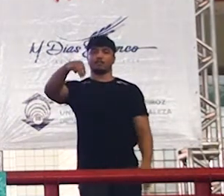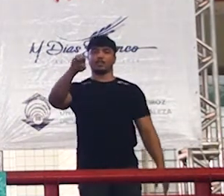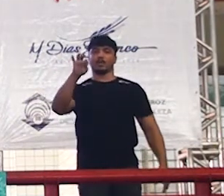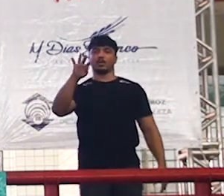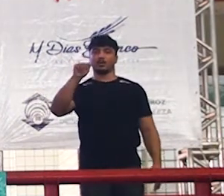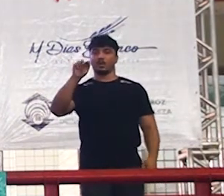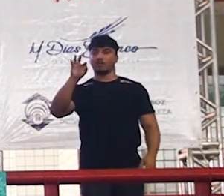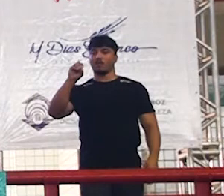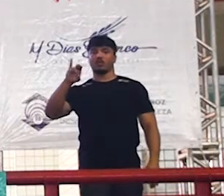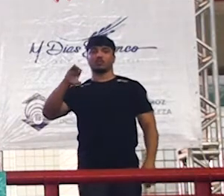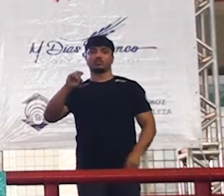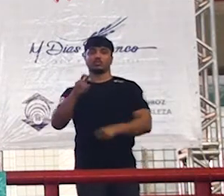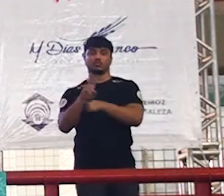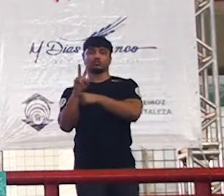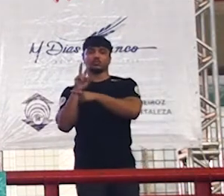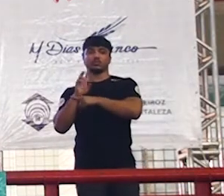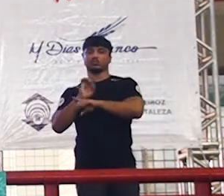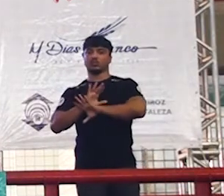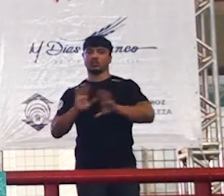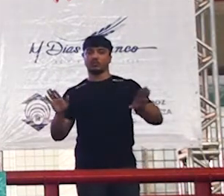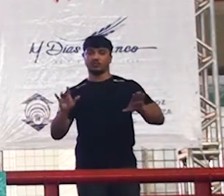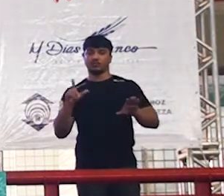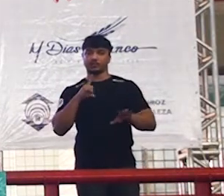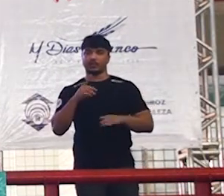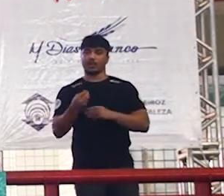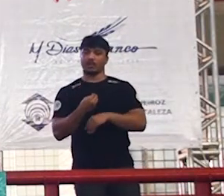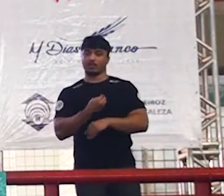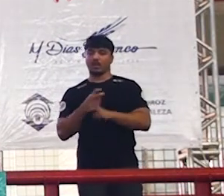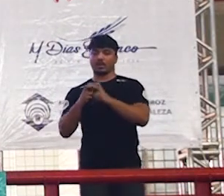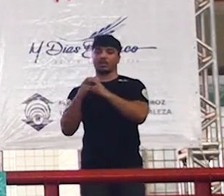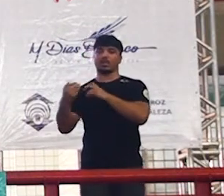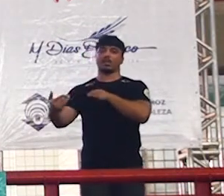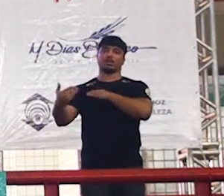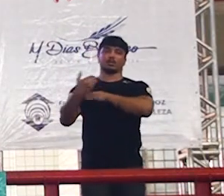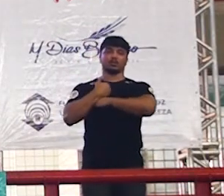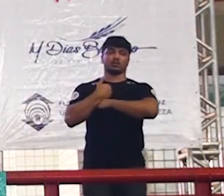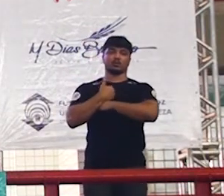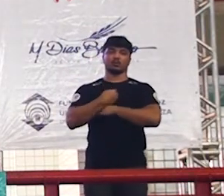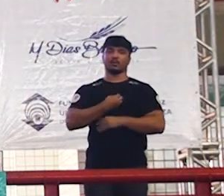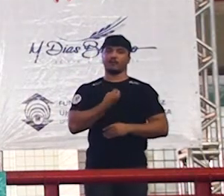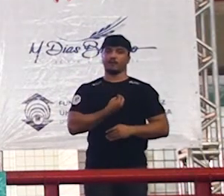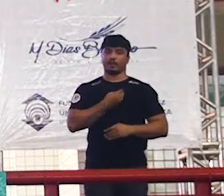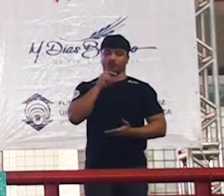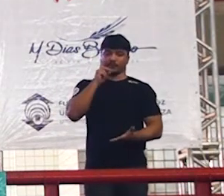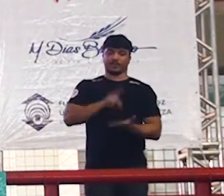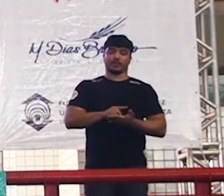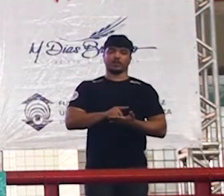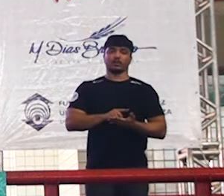metafórico. Um trem não atravessou a vida dela literalmente.